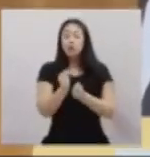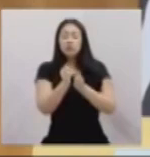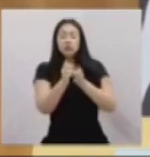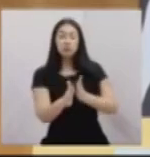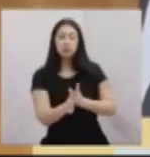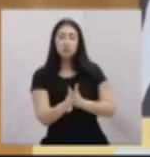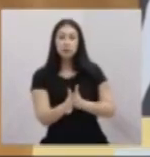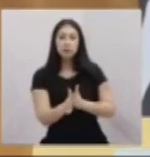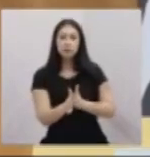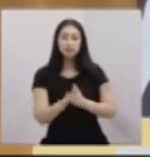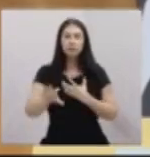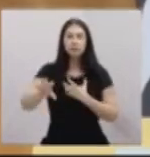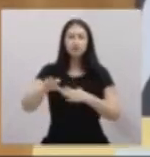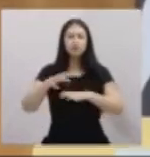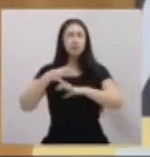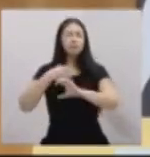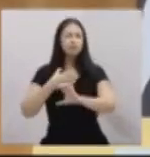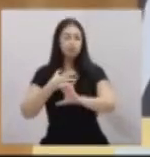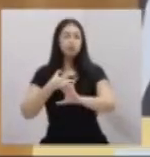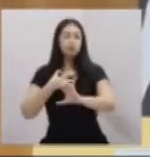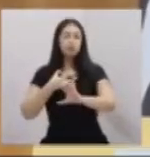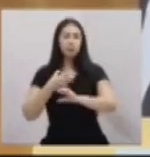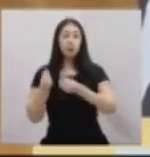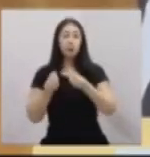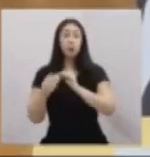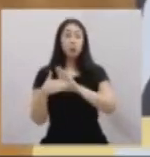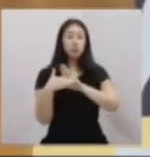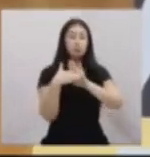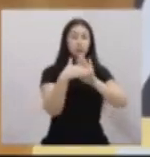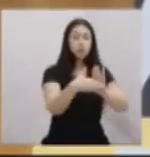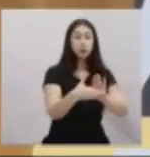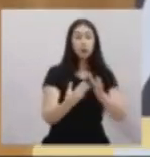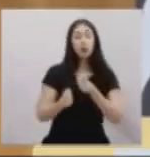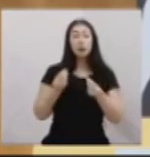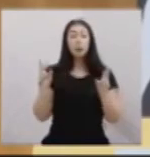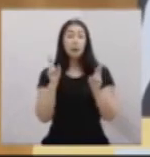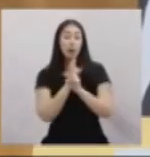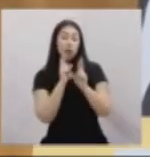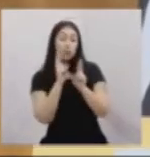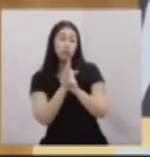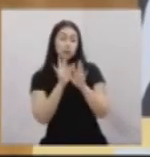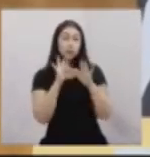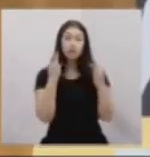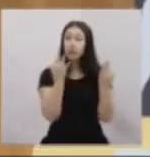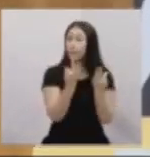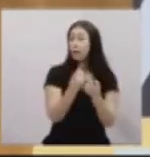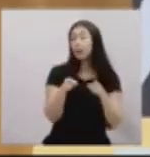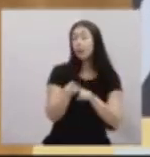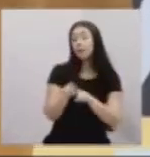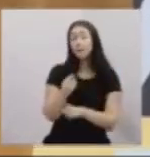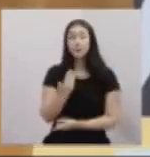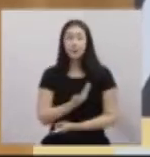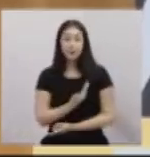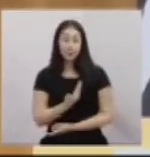semelhante, como age com aquele que mais precisa, como se relaciona na família, entre os amigos.